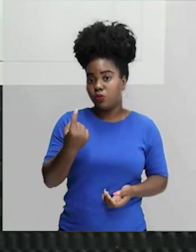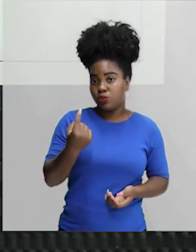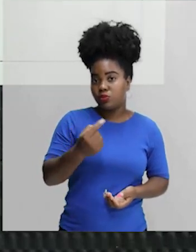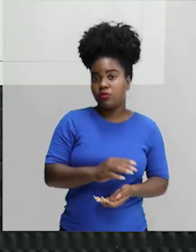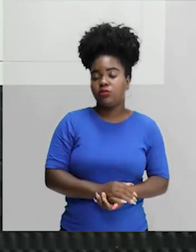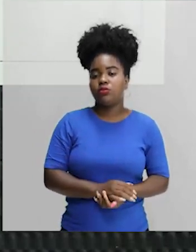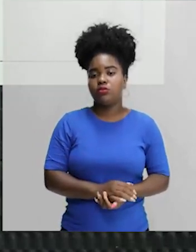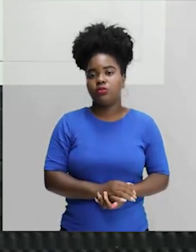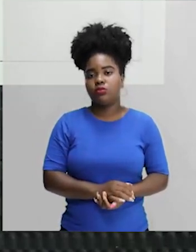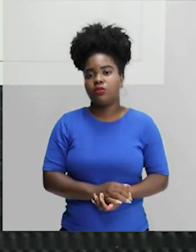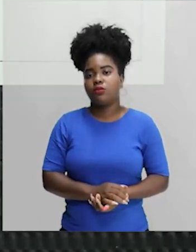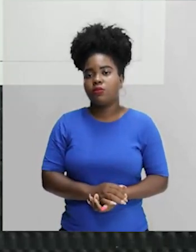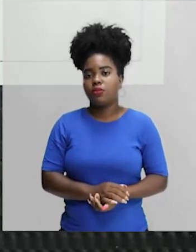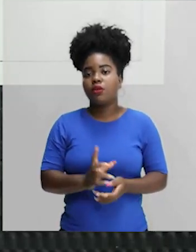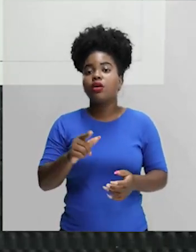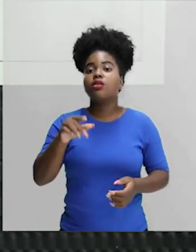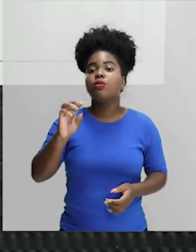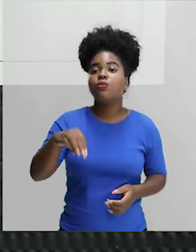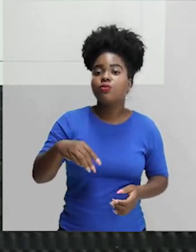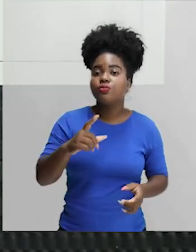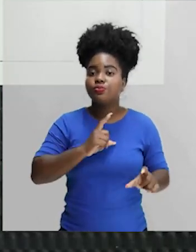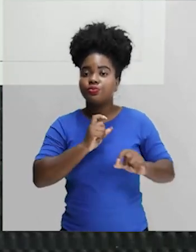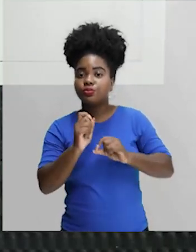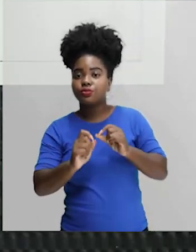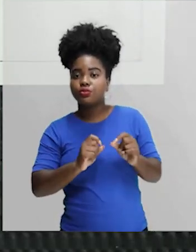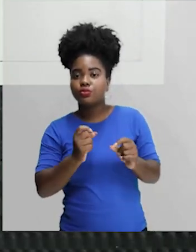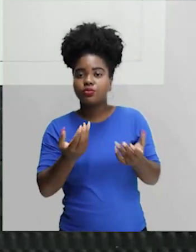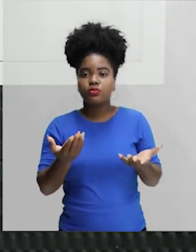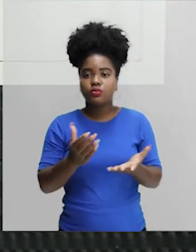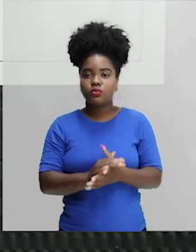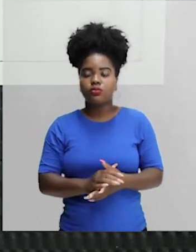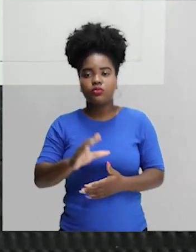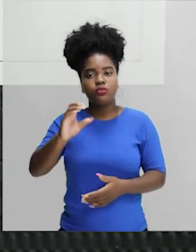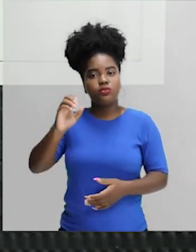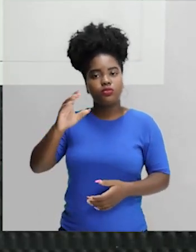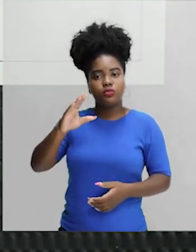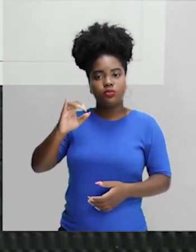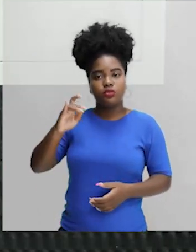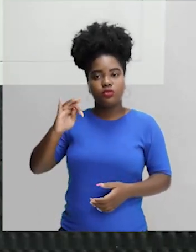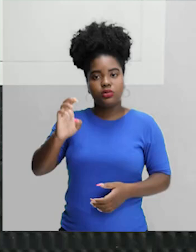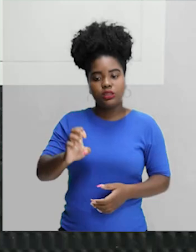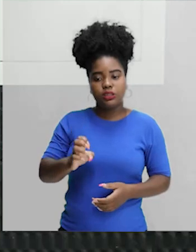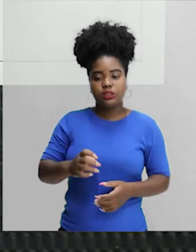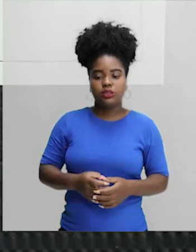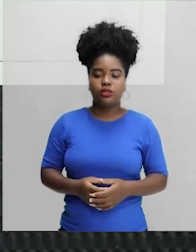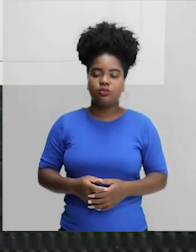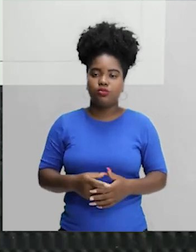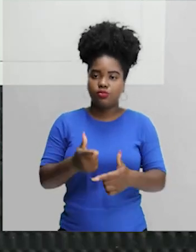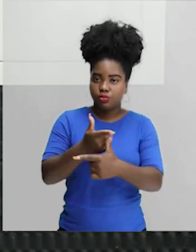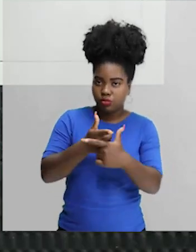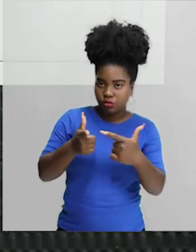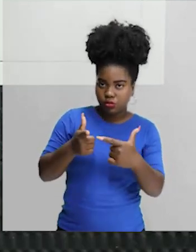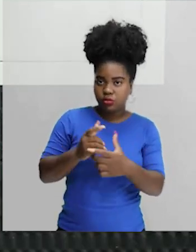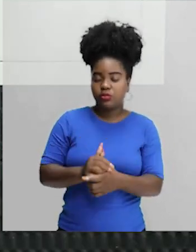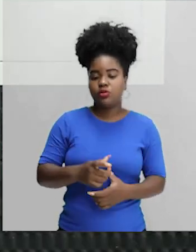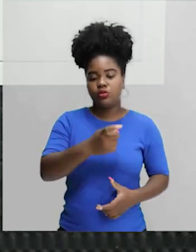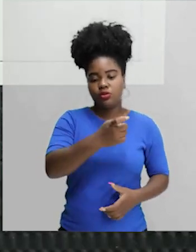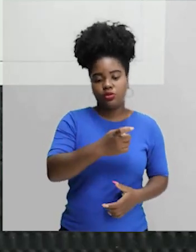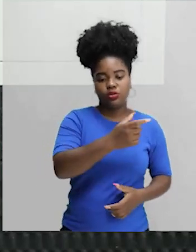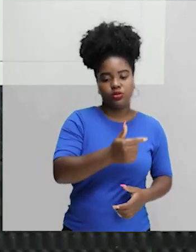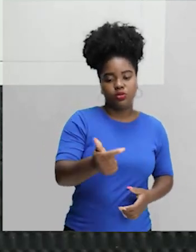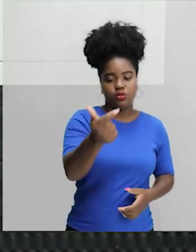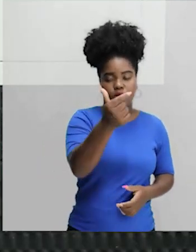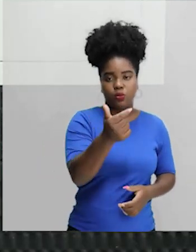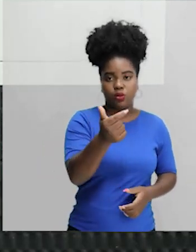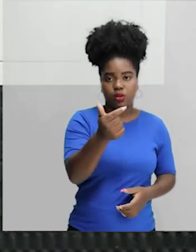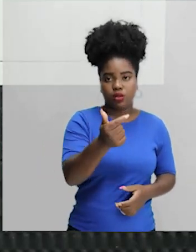Tá? Então, quem vai ser o quociente dessa divisão? Vai ser 1x ao quadrado ou x